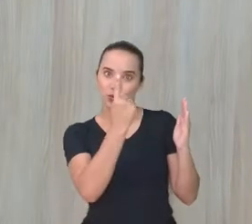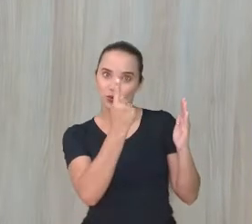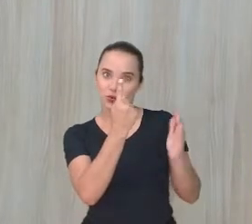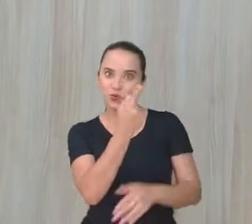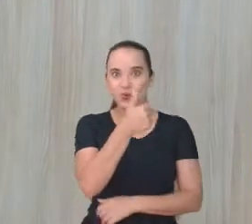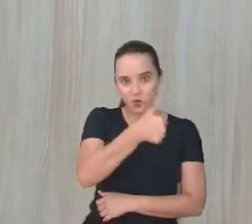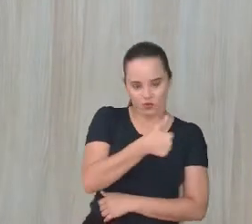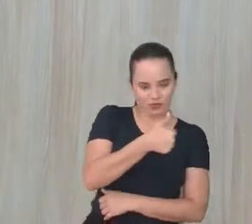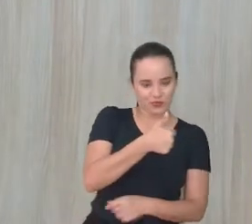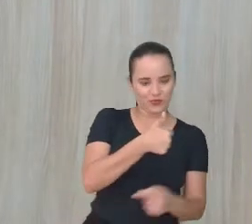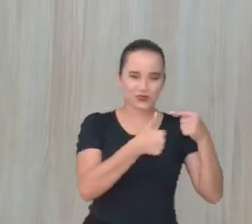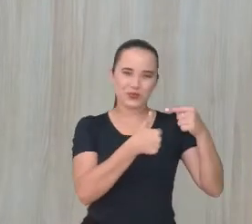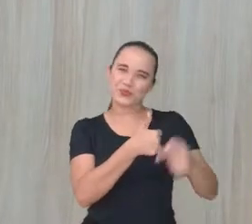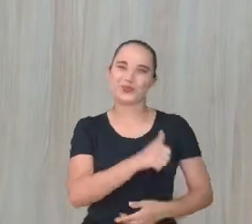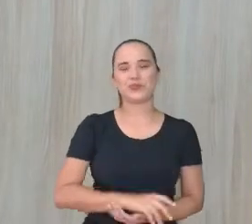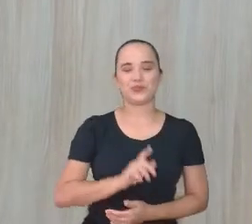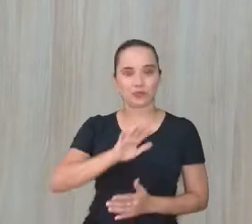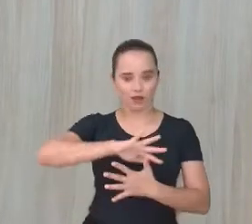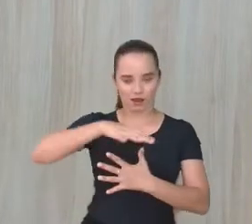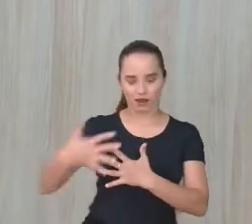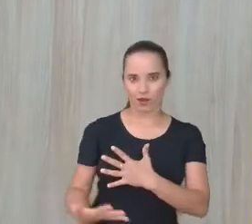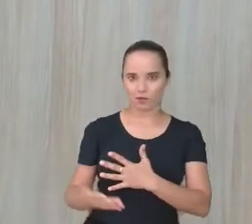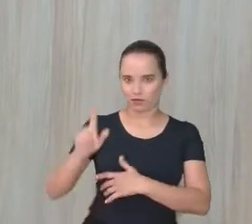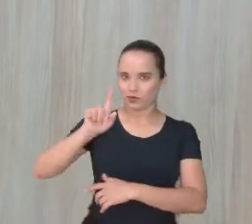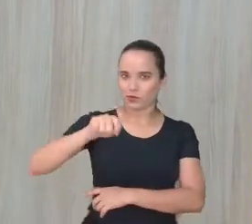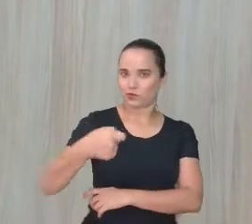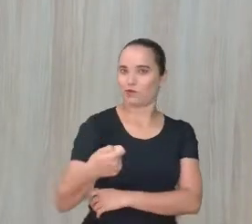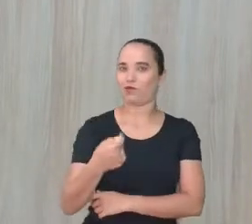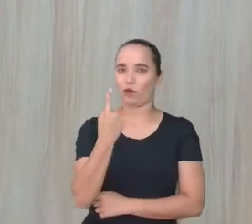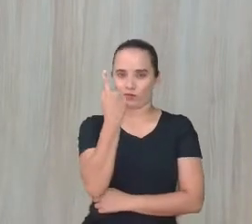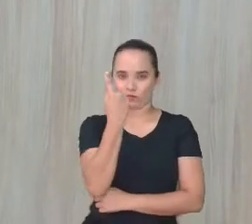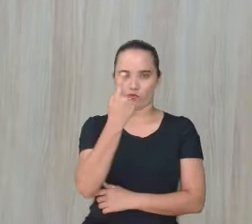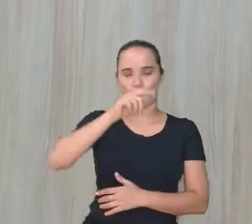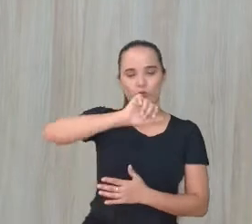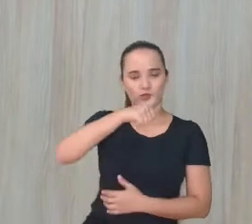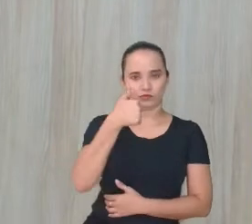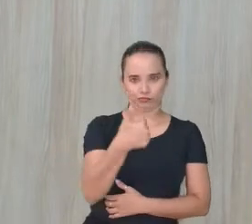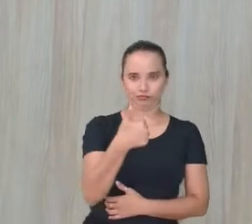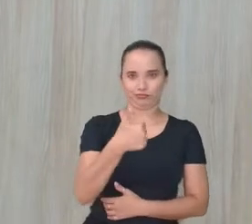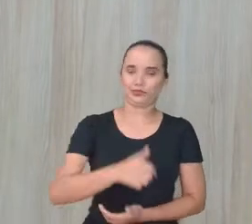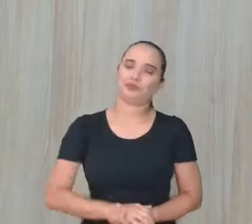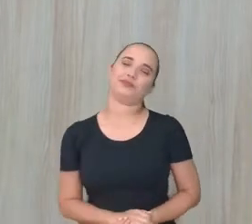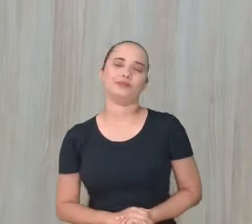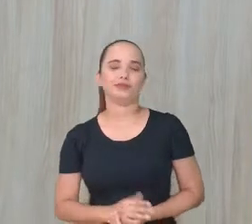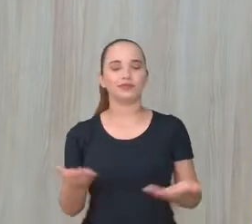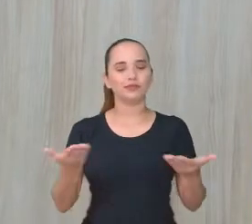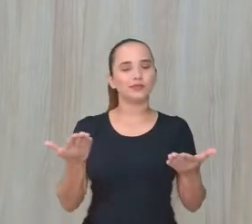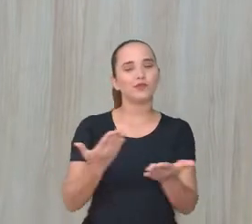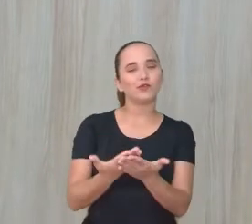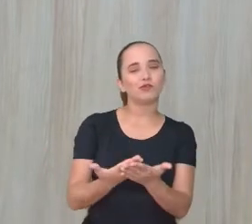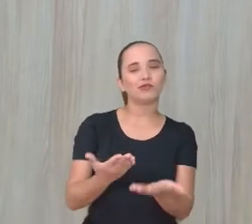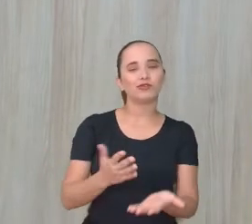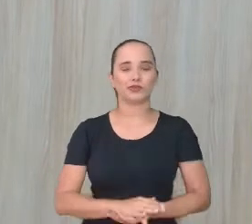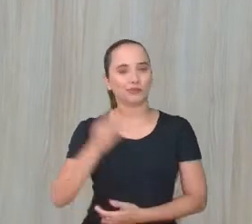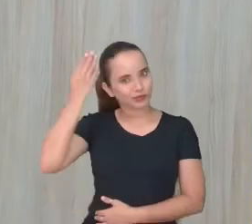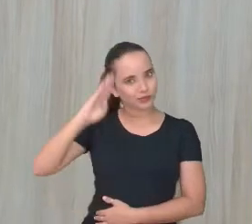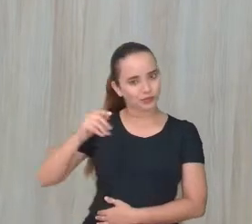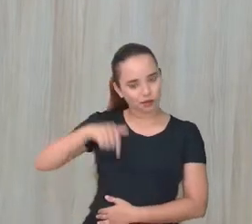assim. Brielle está fazendo o sinal para a gente na aula de hoje.